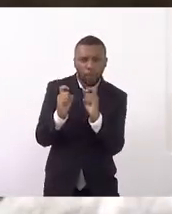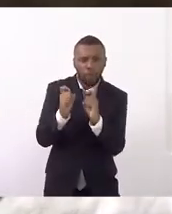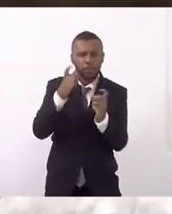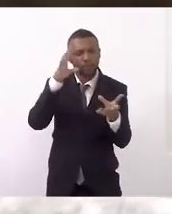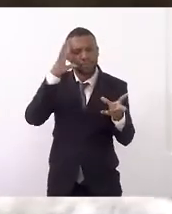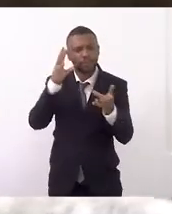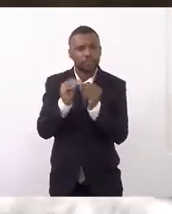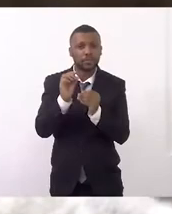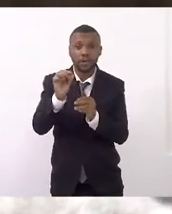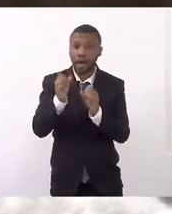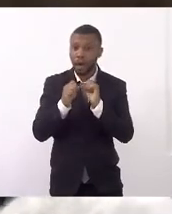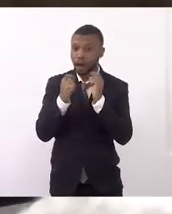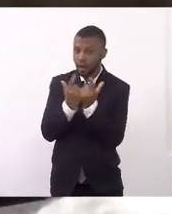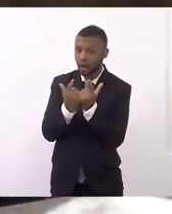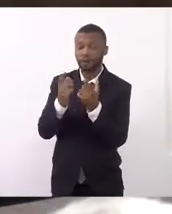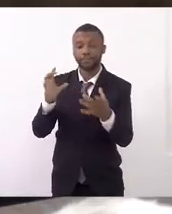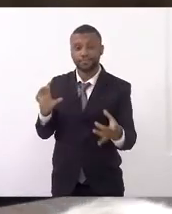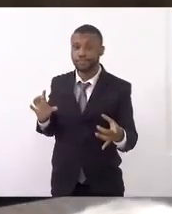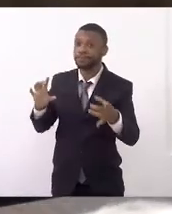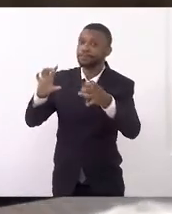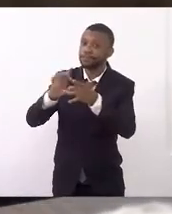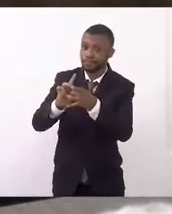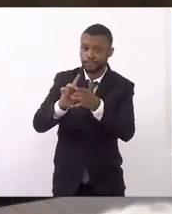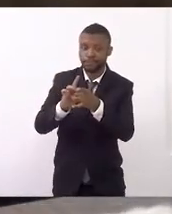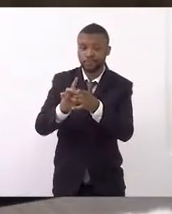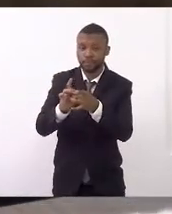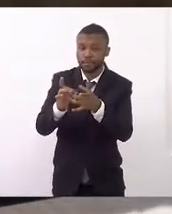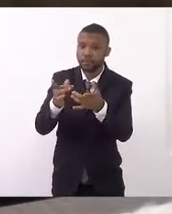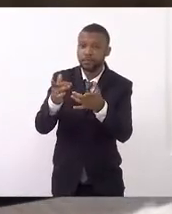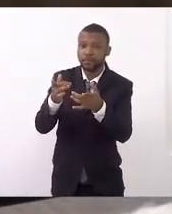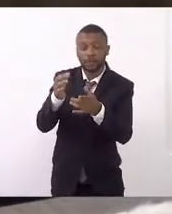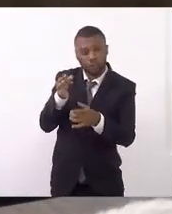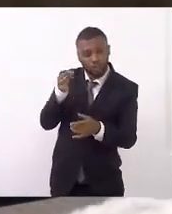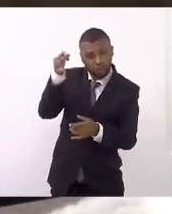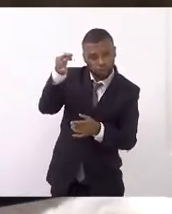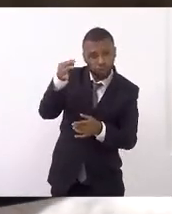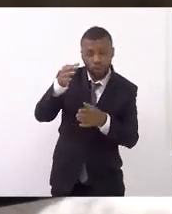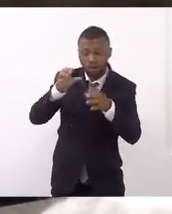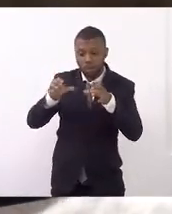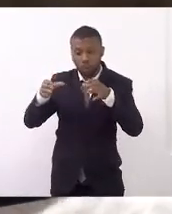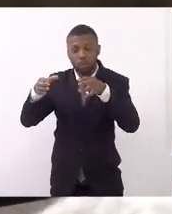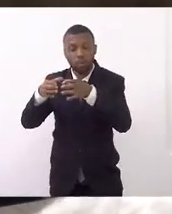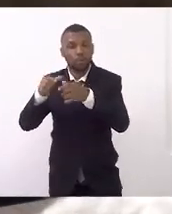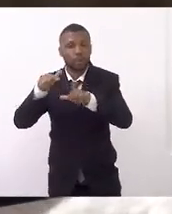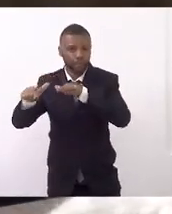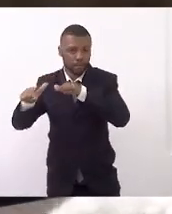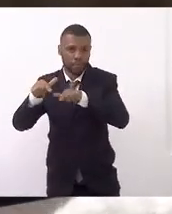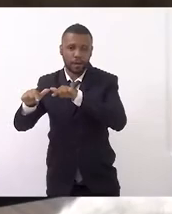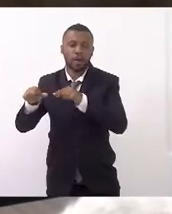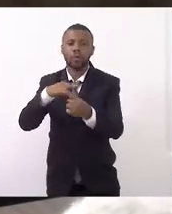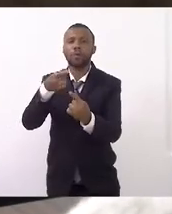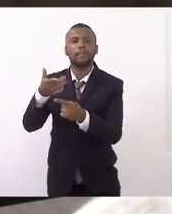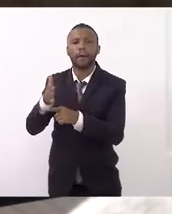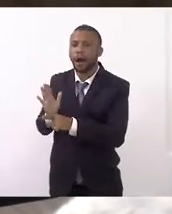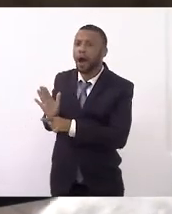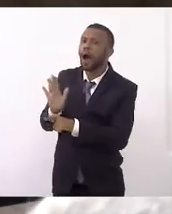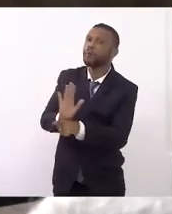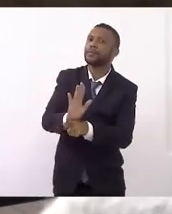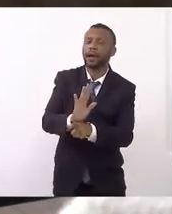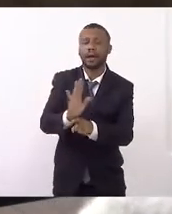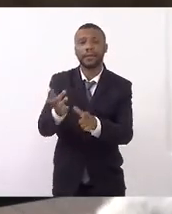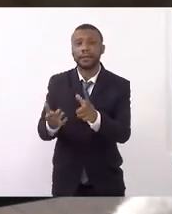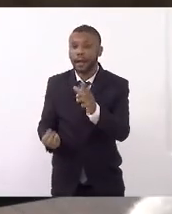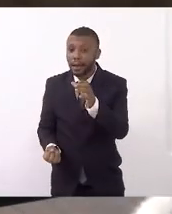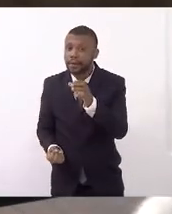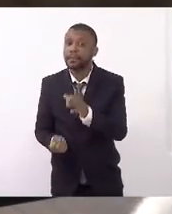casa integraria e integrará o grupo de trabalho para ajudar na efetivação deste plano. Portanto, não